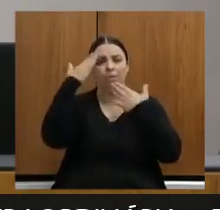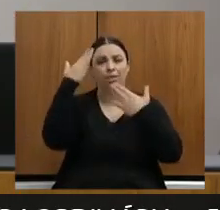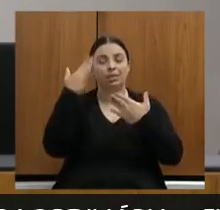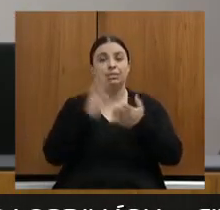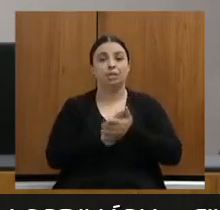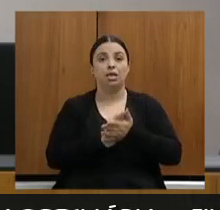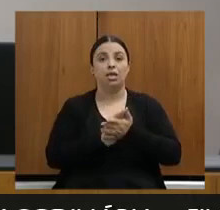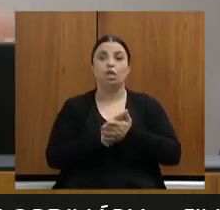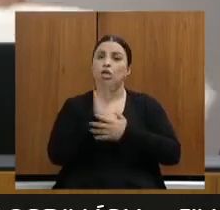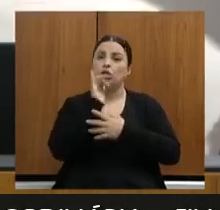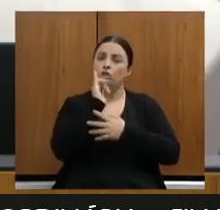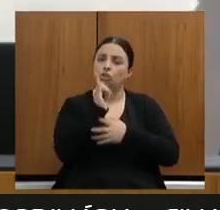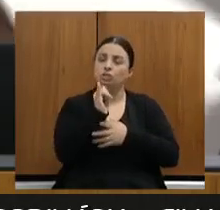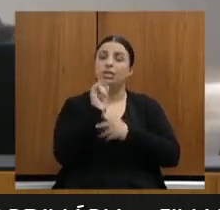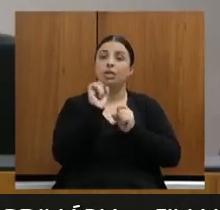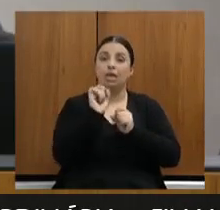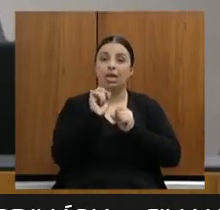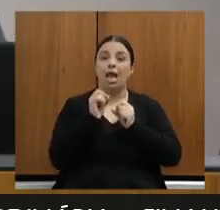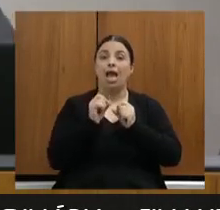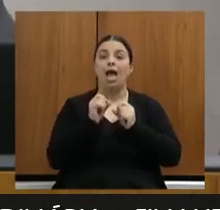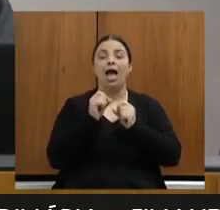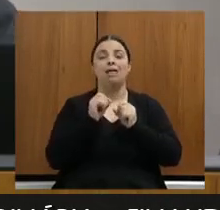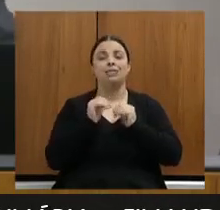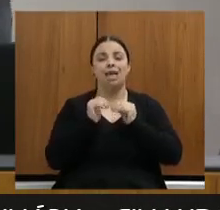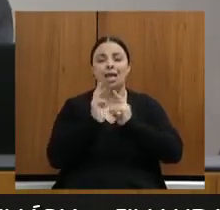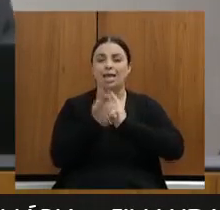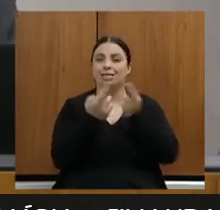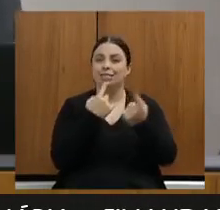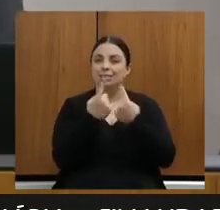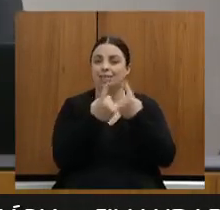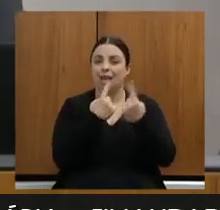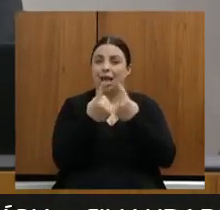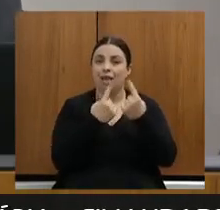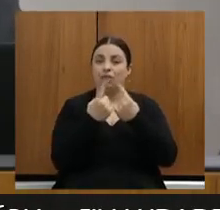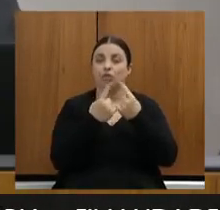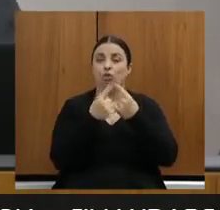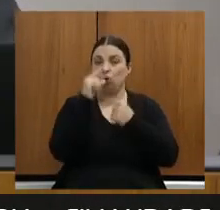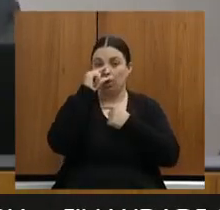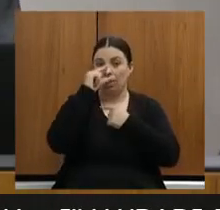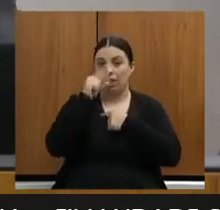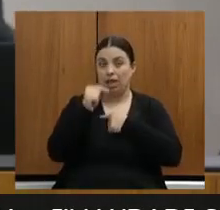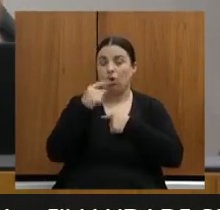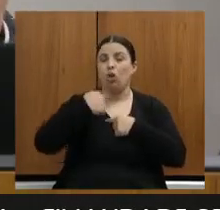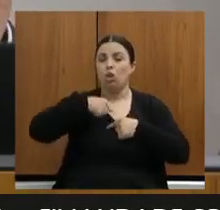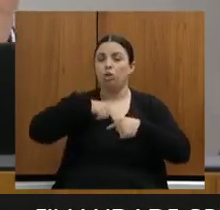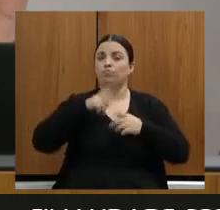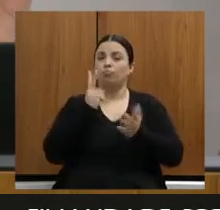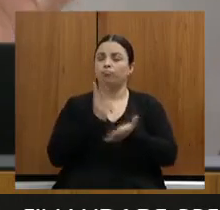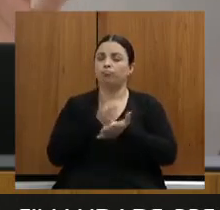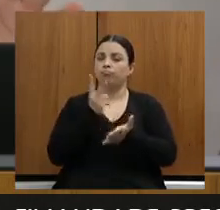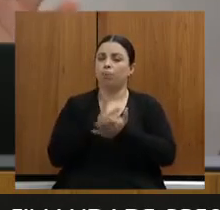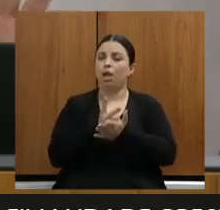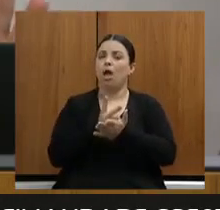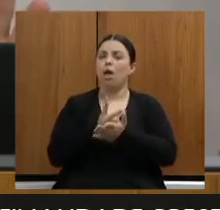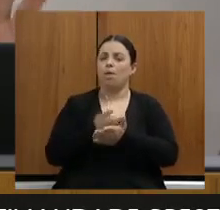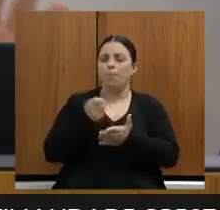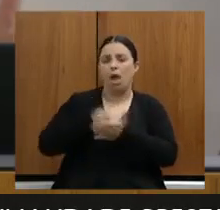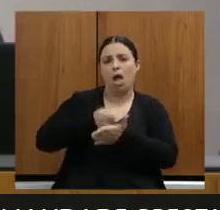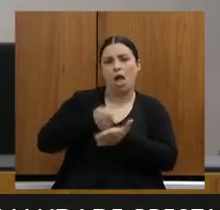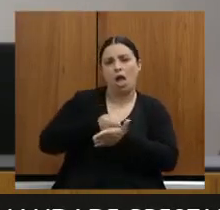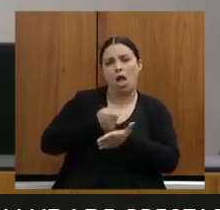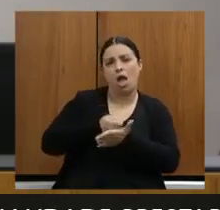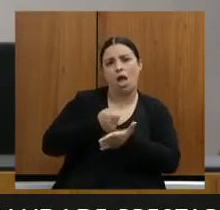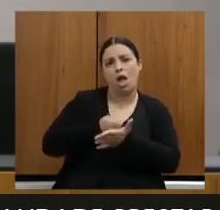às estradas do triângulo mineiro nós continuaremos brigando impedindo todas as o que tivemos